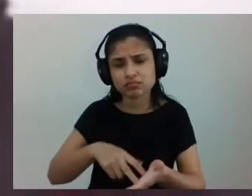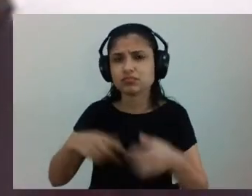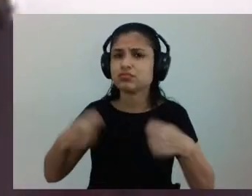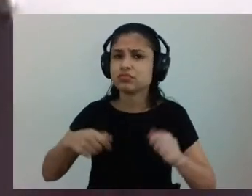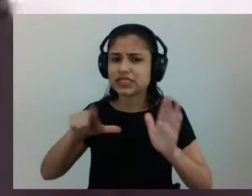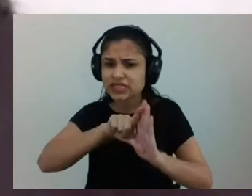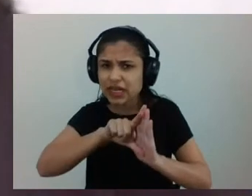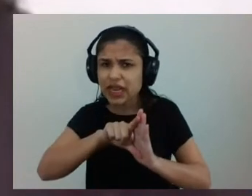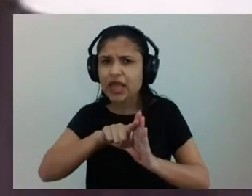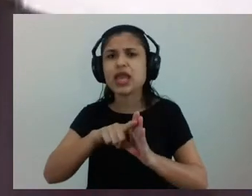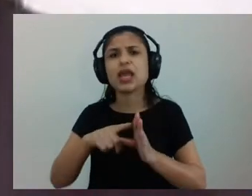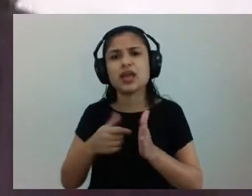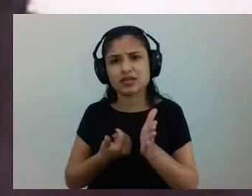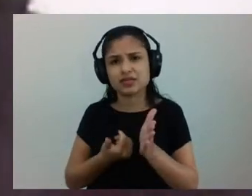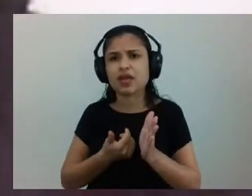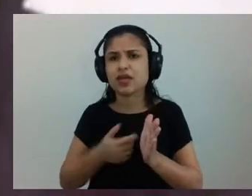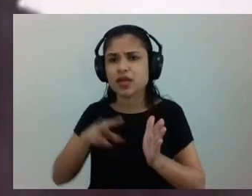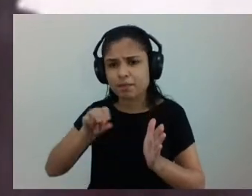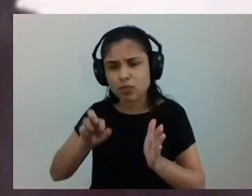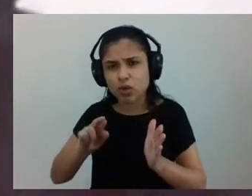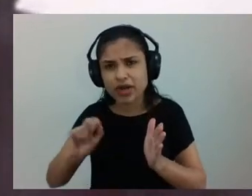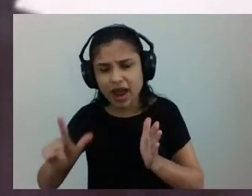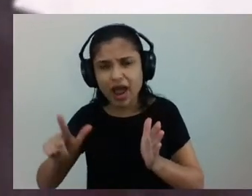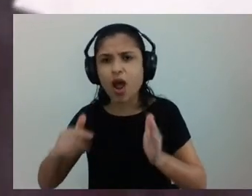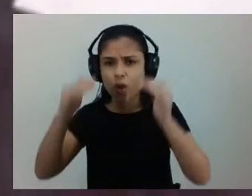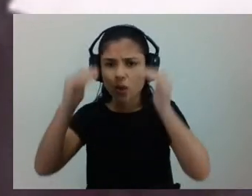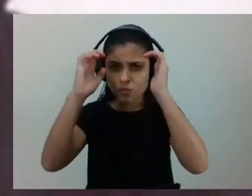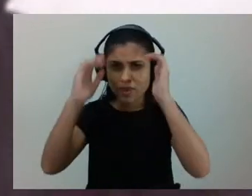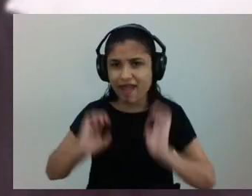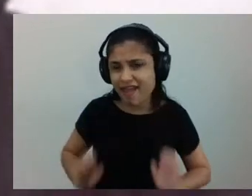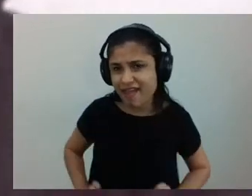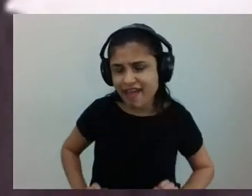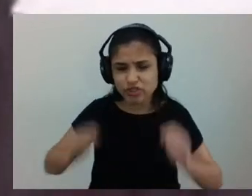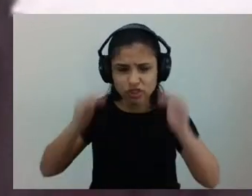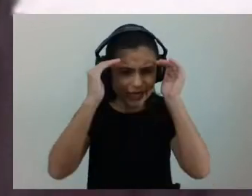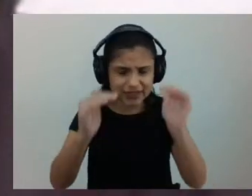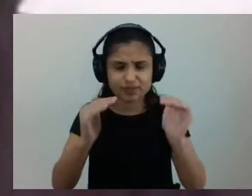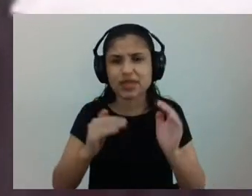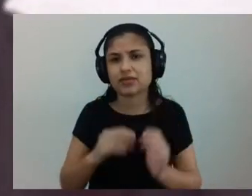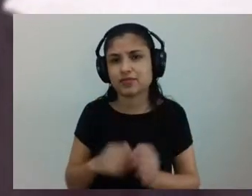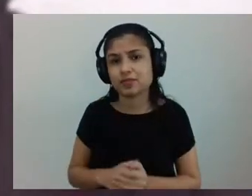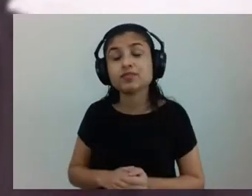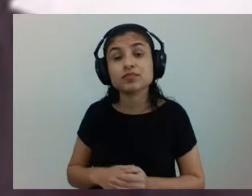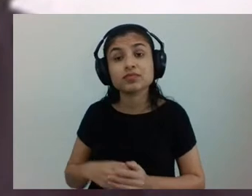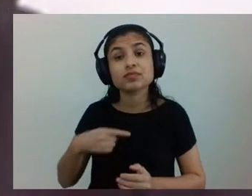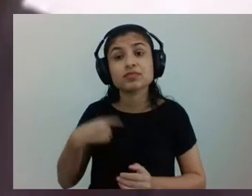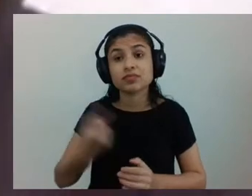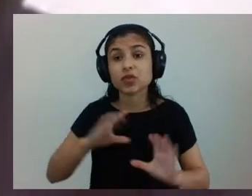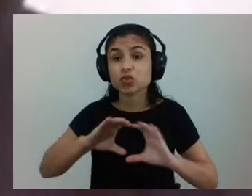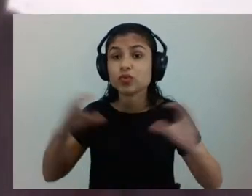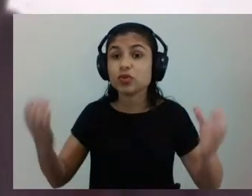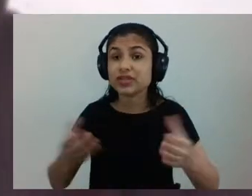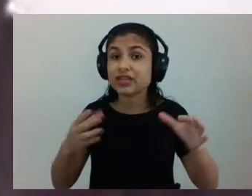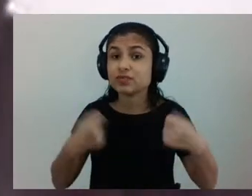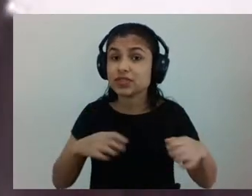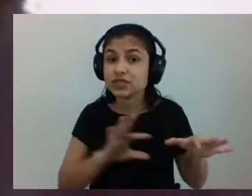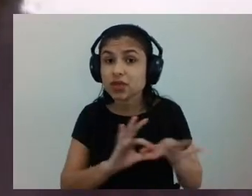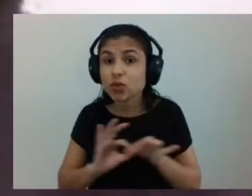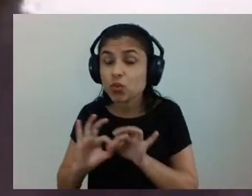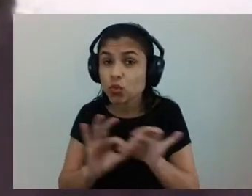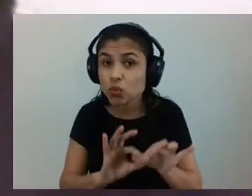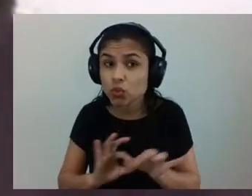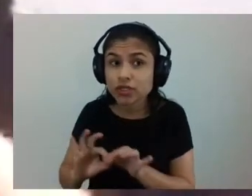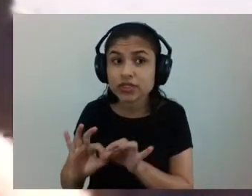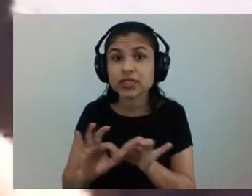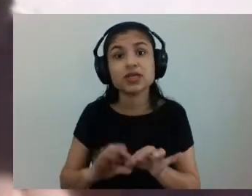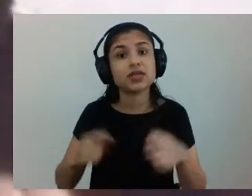Tá? E nós estamos em novos tempos agora. Nós temos que nos unir como comunidade, onde nós temos que realmente ter uma